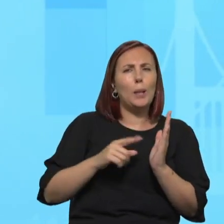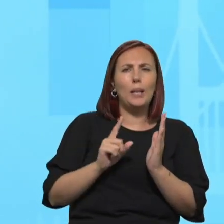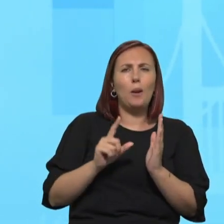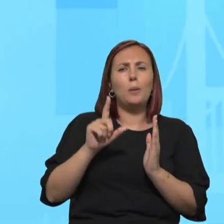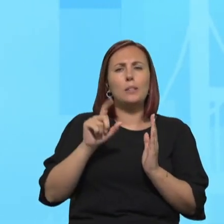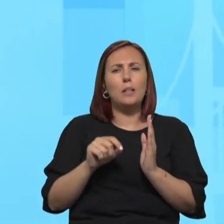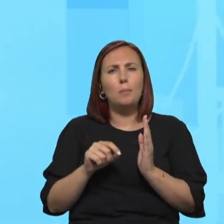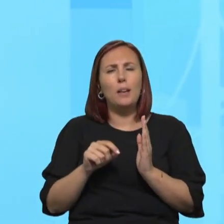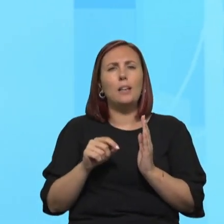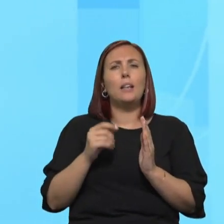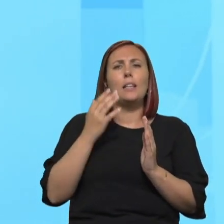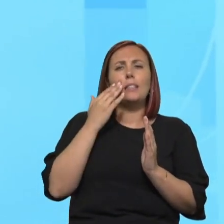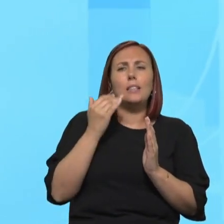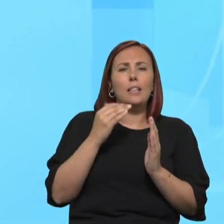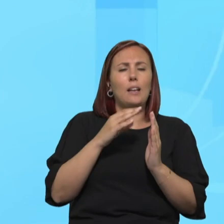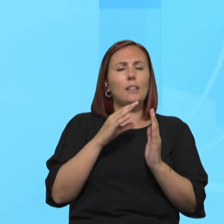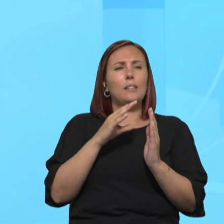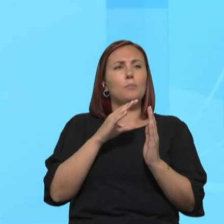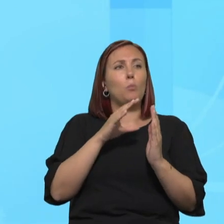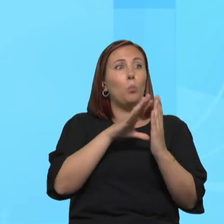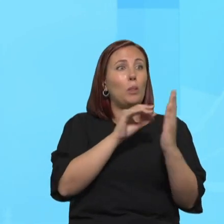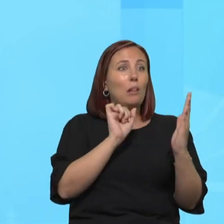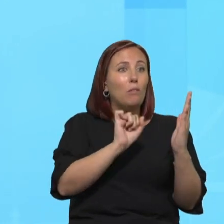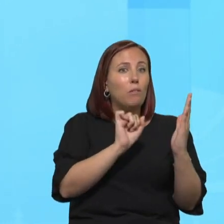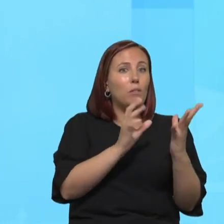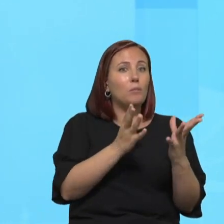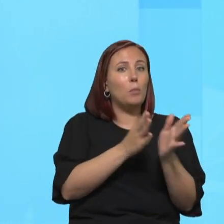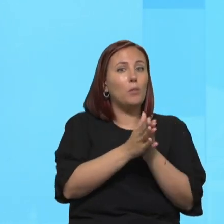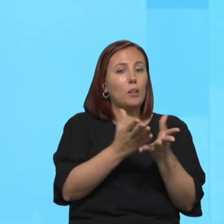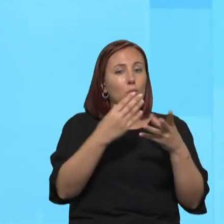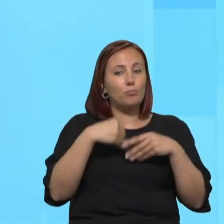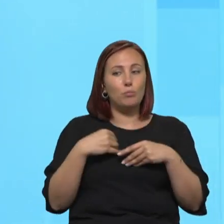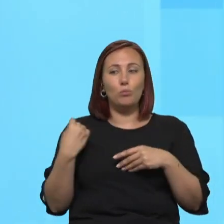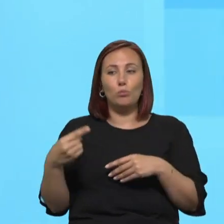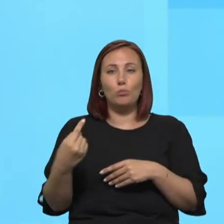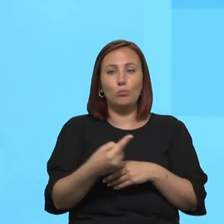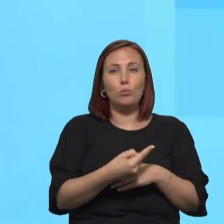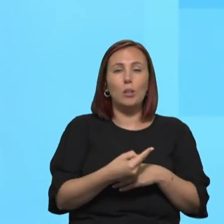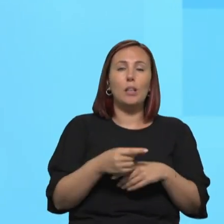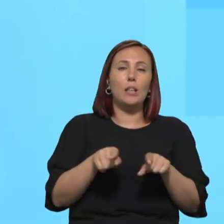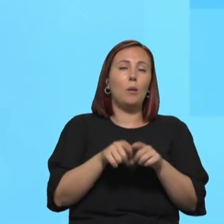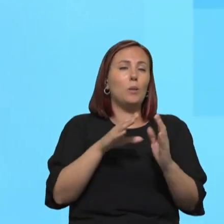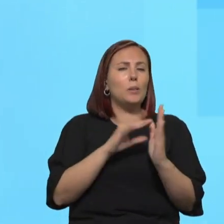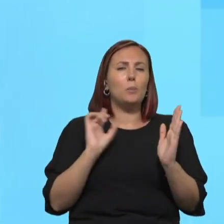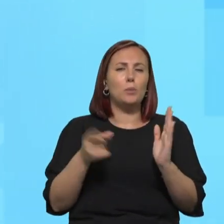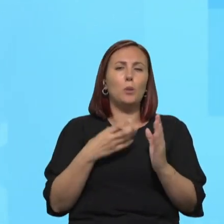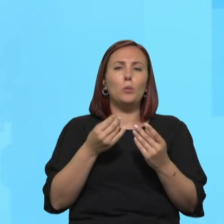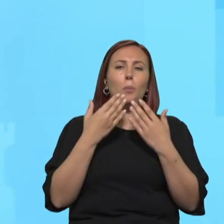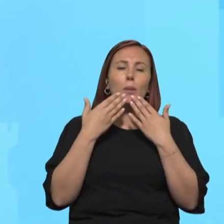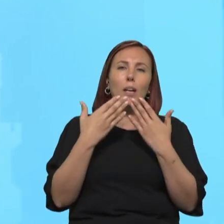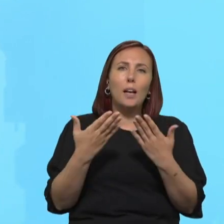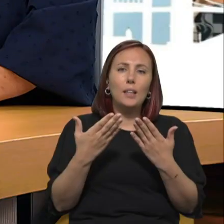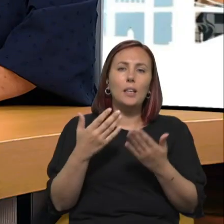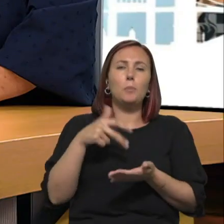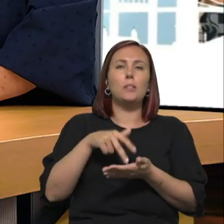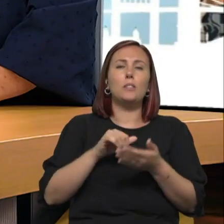no possível à vida de cada um de nós muito que o Padre Cruz também fez, que é um exemplo para todos. Muito obrigado pela vossa